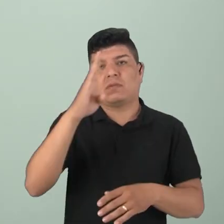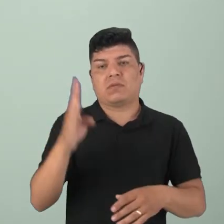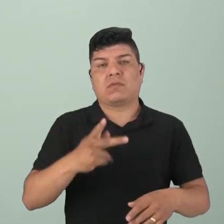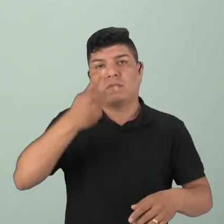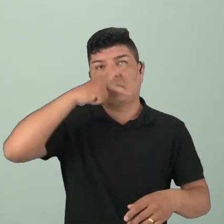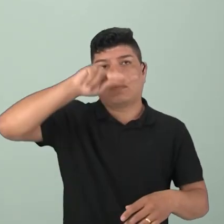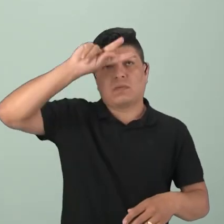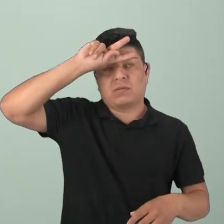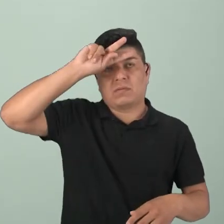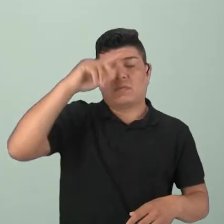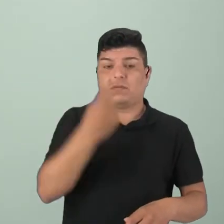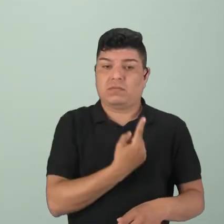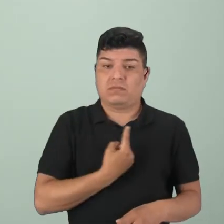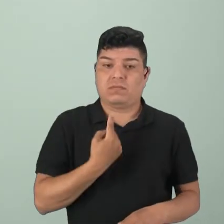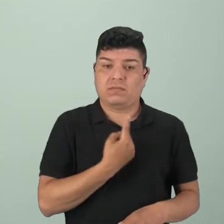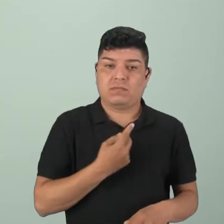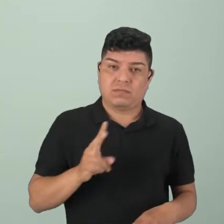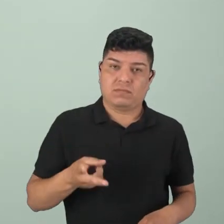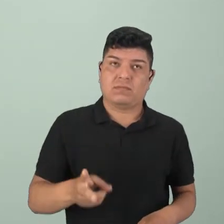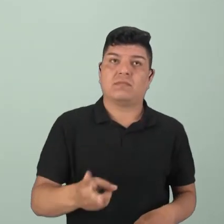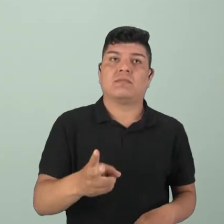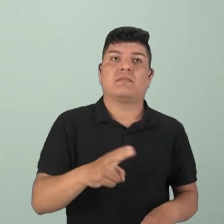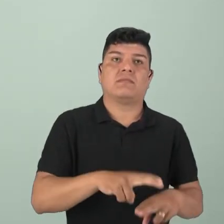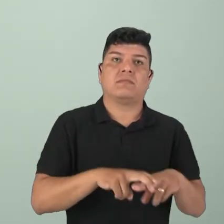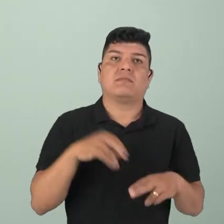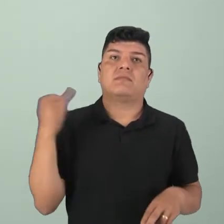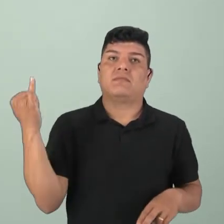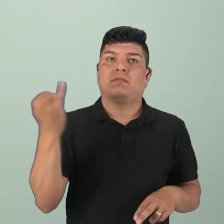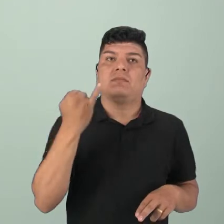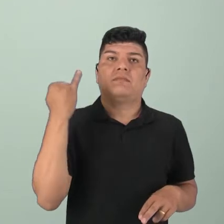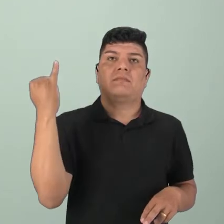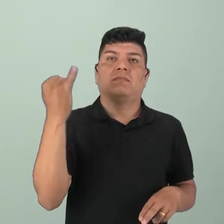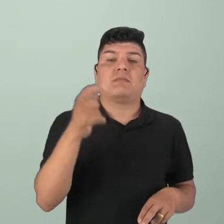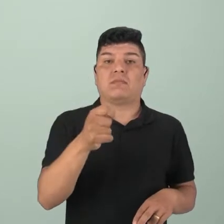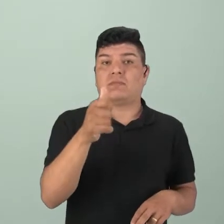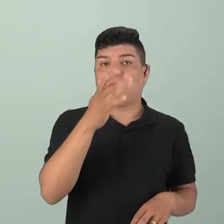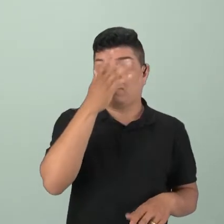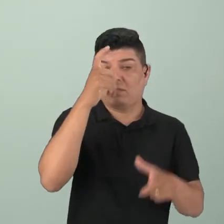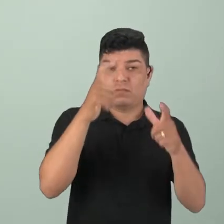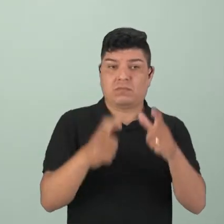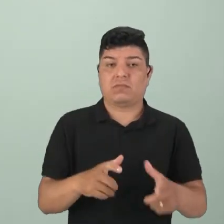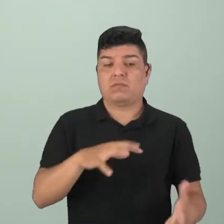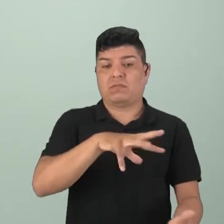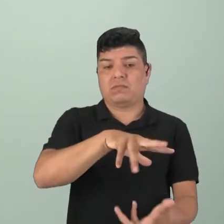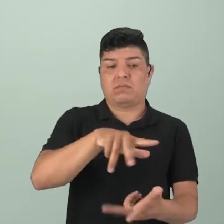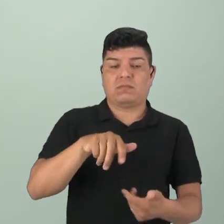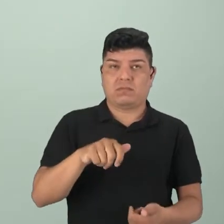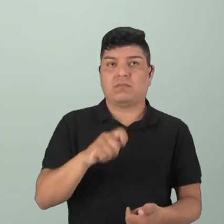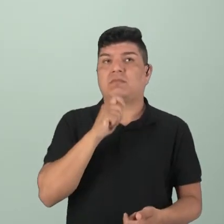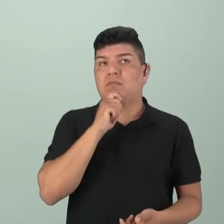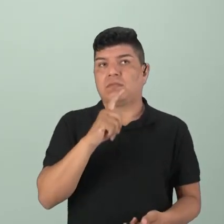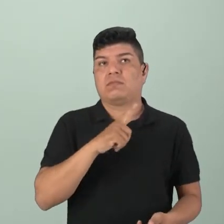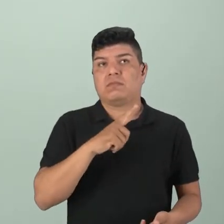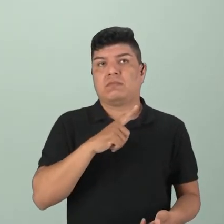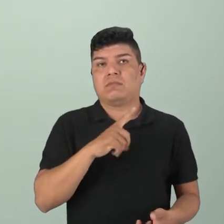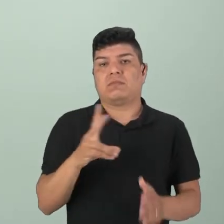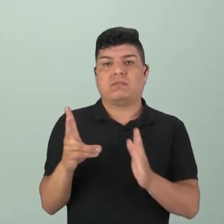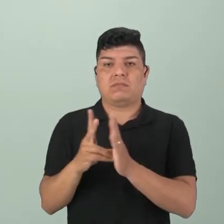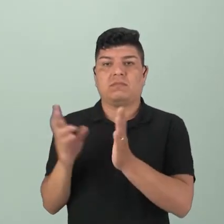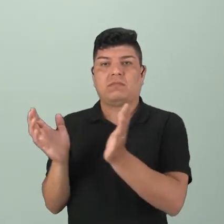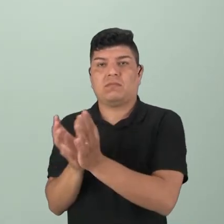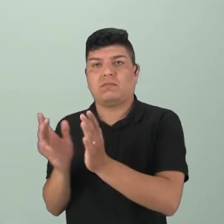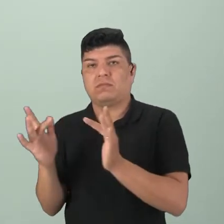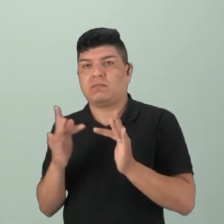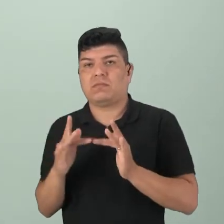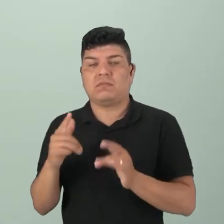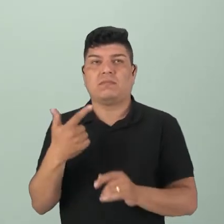eles permanecem então isolados, tá? Então é muito interessante porque poucos lugares no mundo a gente ainda tem uma população nativa assim,